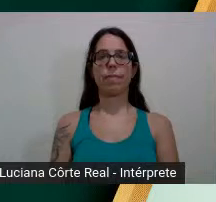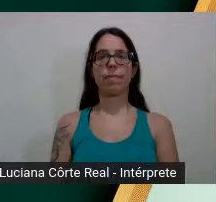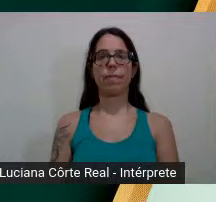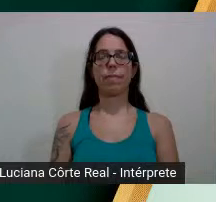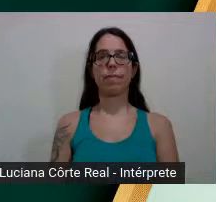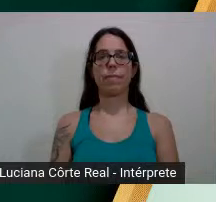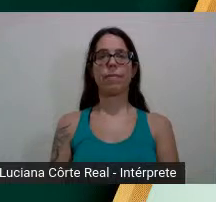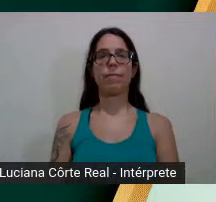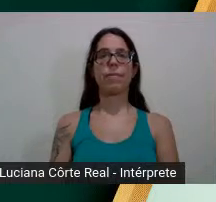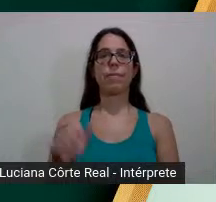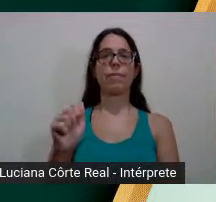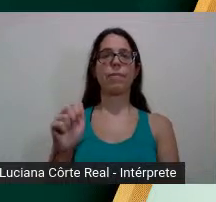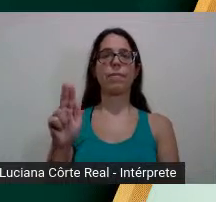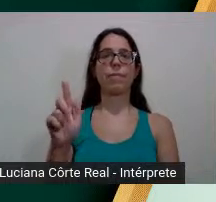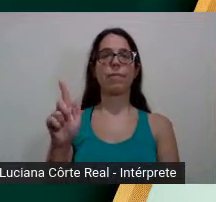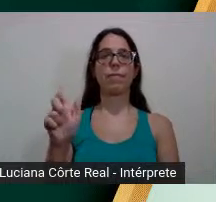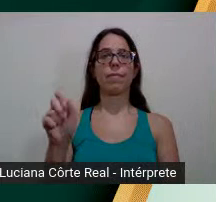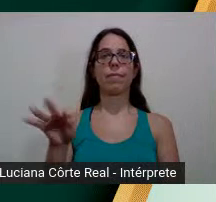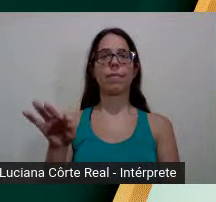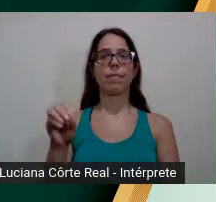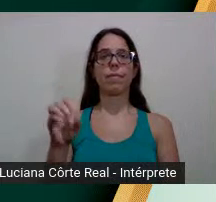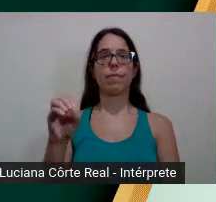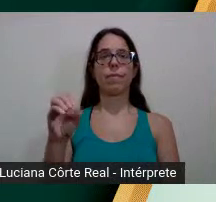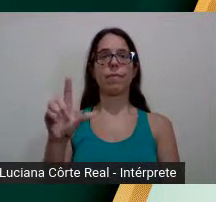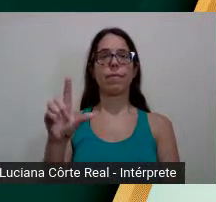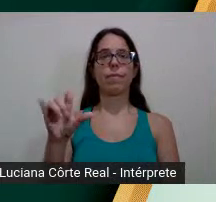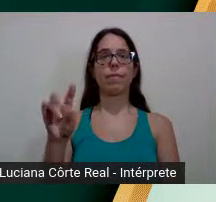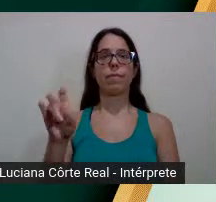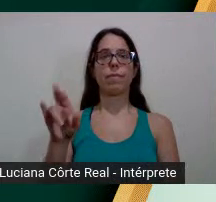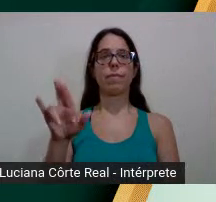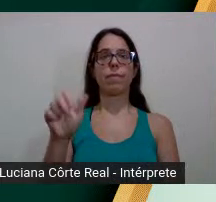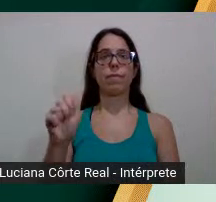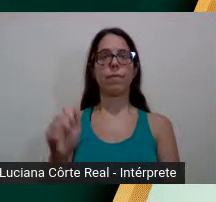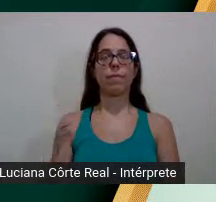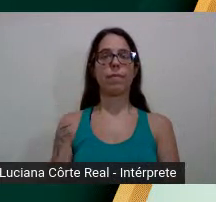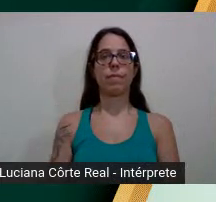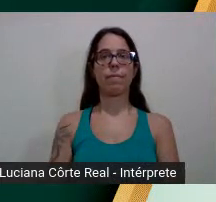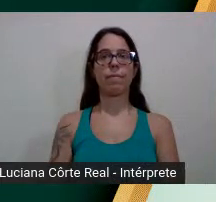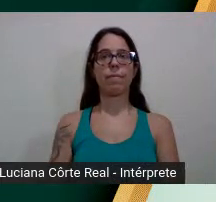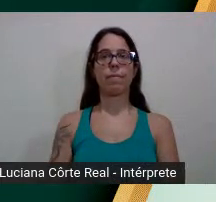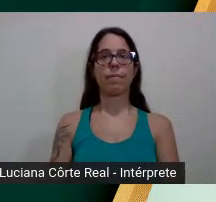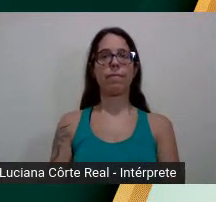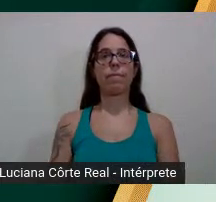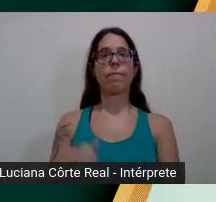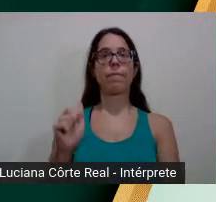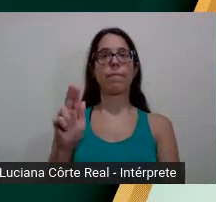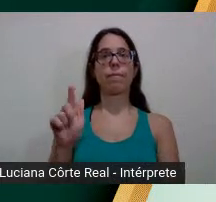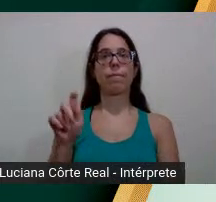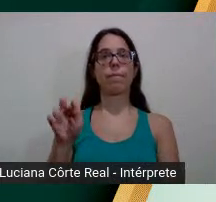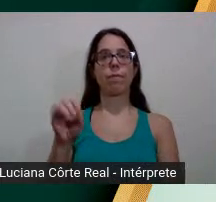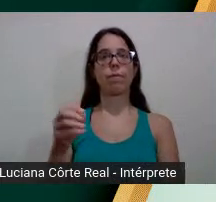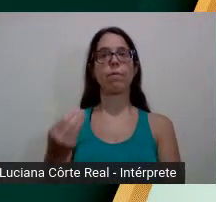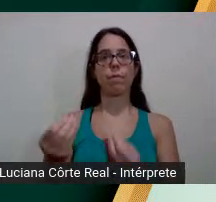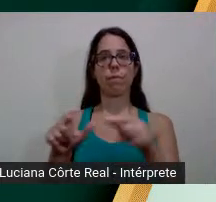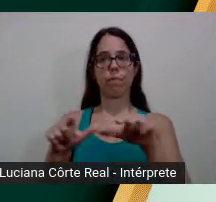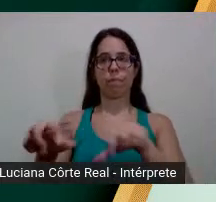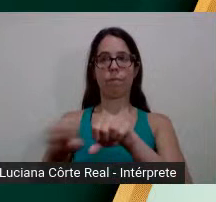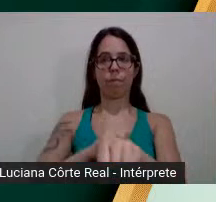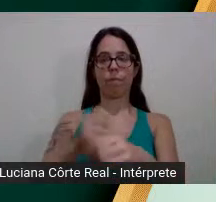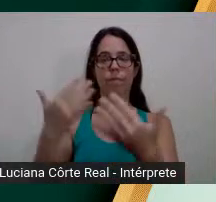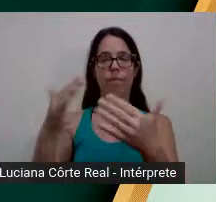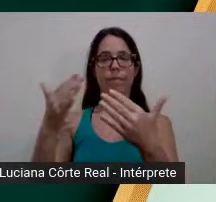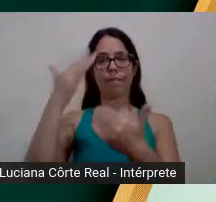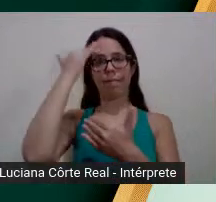obrigada. Augusto Rocha de Oliveira. Augusto, confiro-te o grau. Parabéns, sucesso,